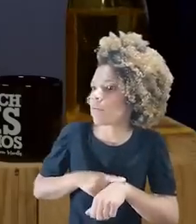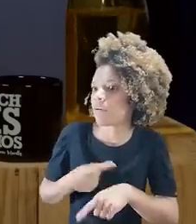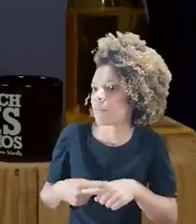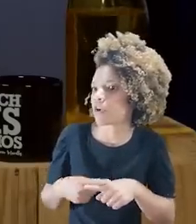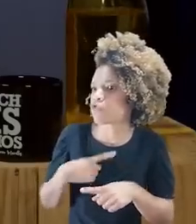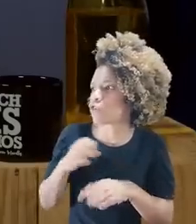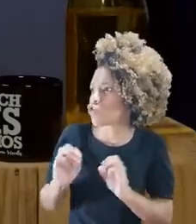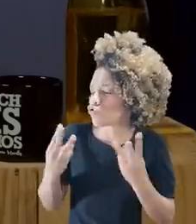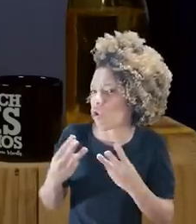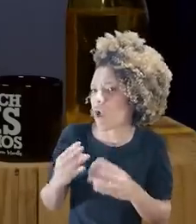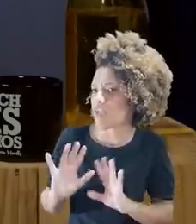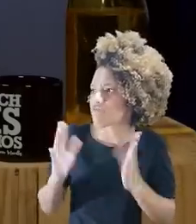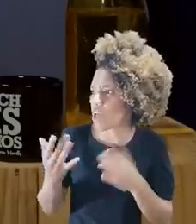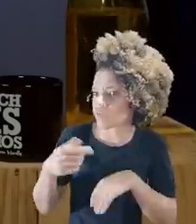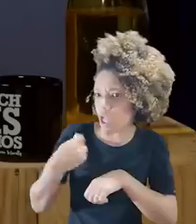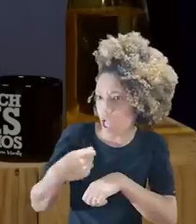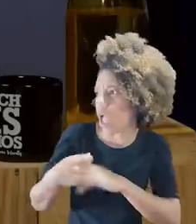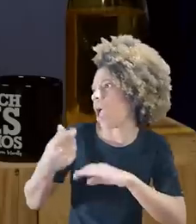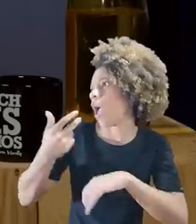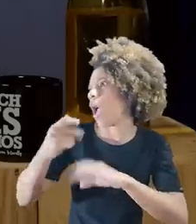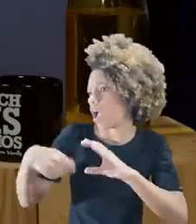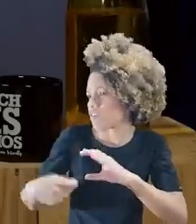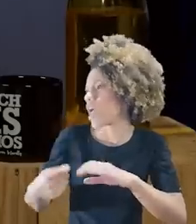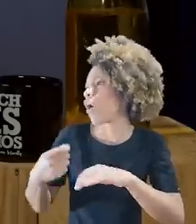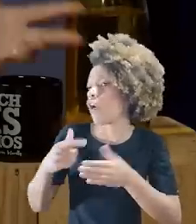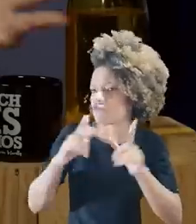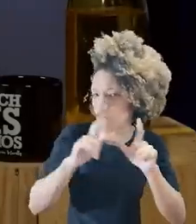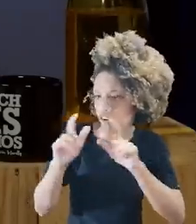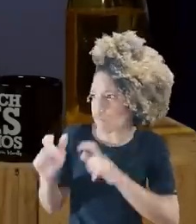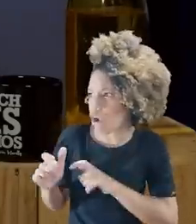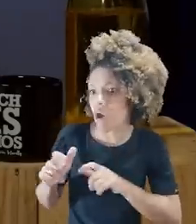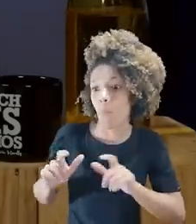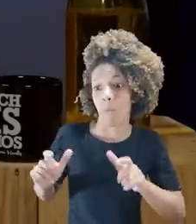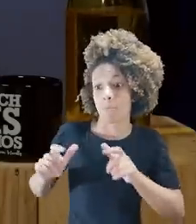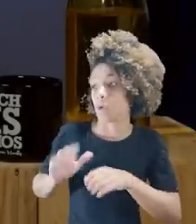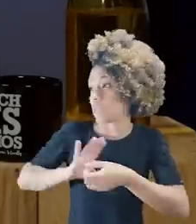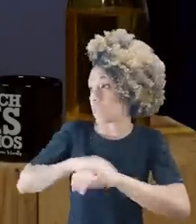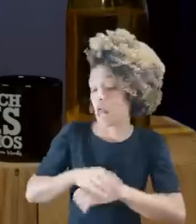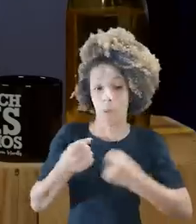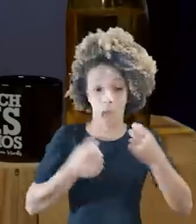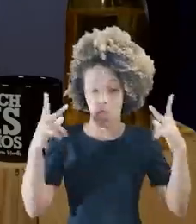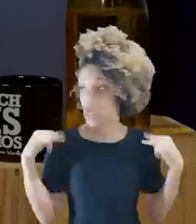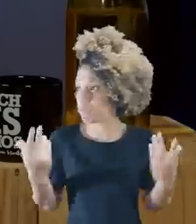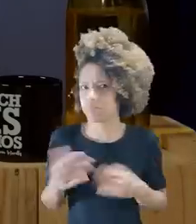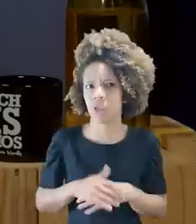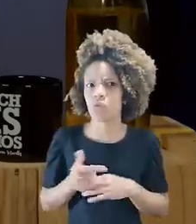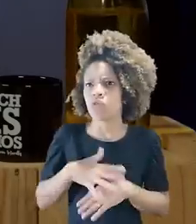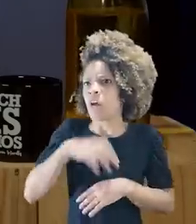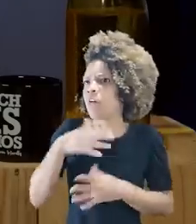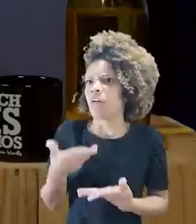tinha Muitos shows muito evento muita gravação muita revista muita foto muita tudo uma equipe enorme segurança motorista tudo então eu não tinha não